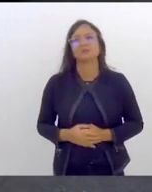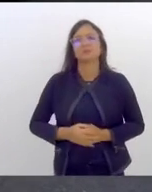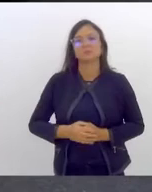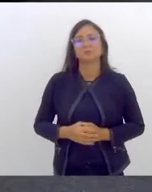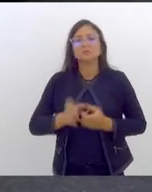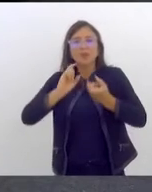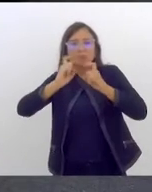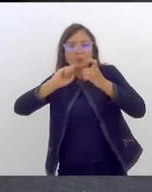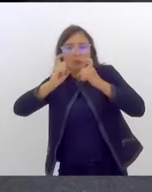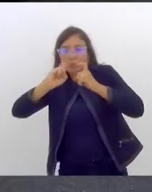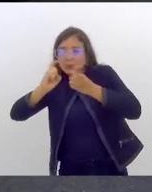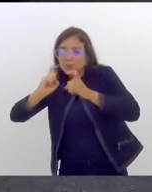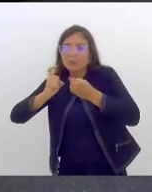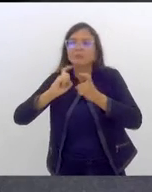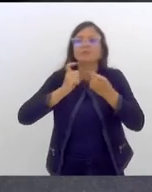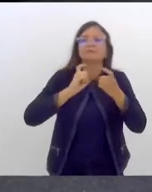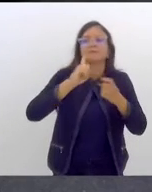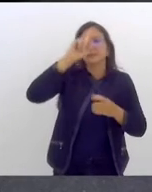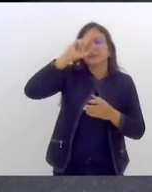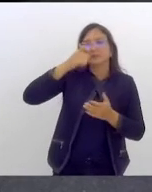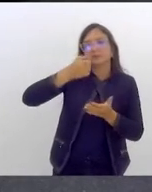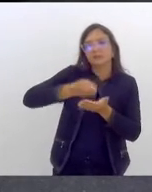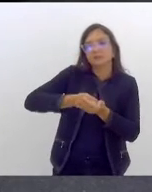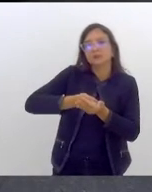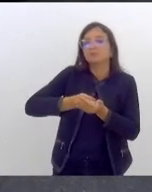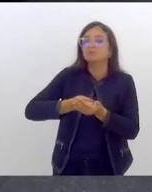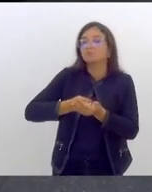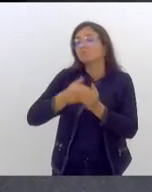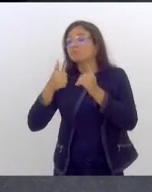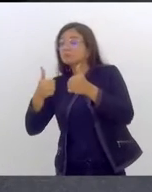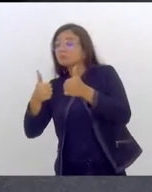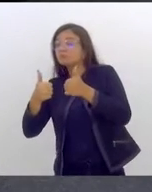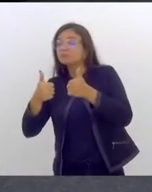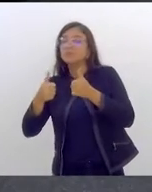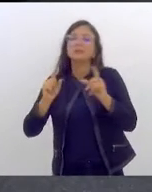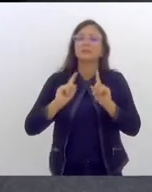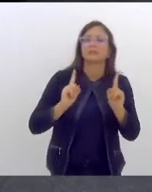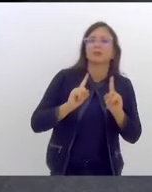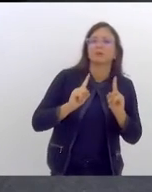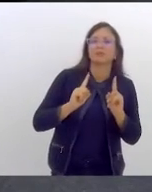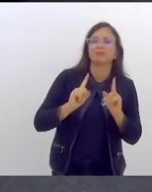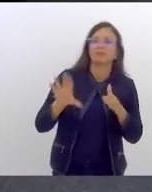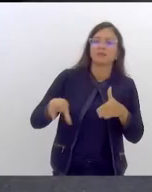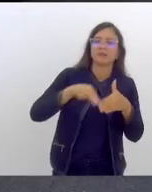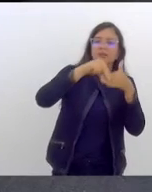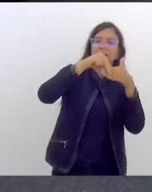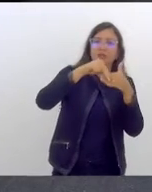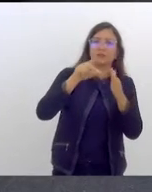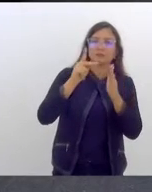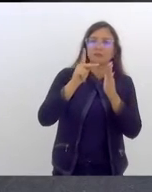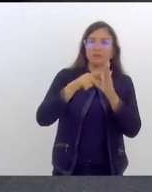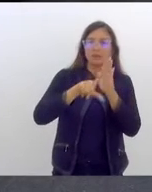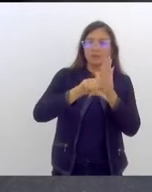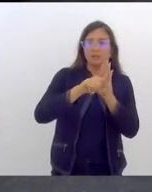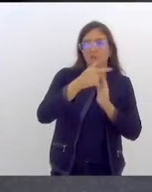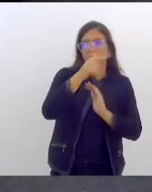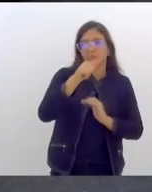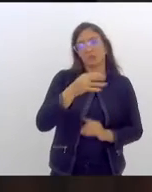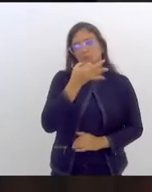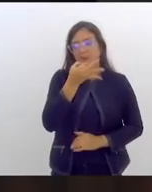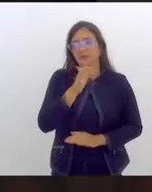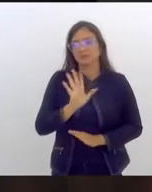reunião ordinária descida ou não pela anexação ao pl540422 é o